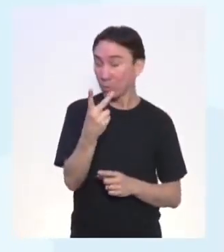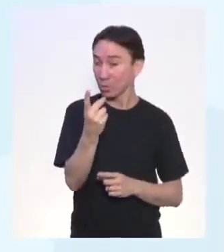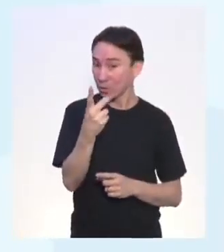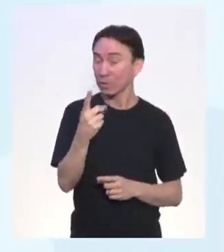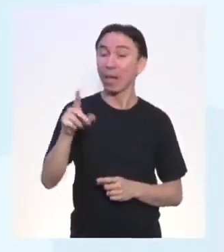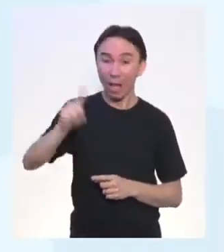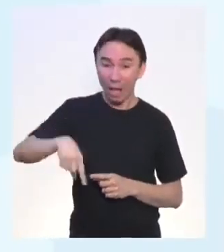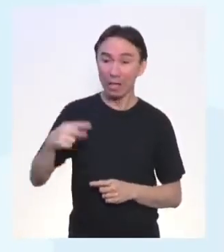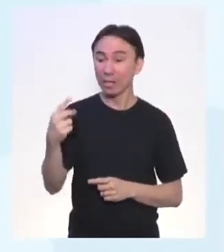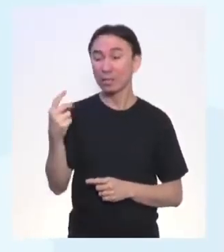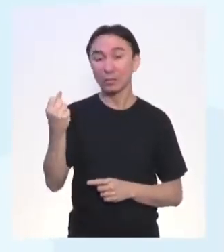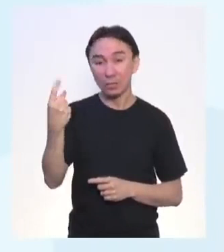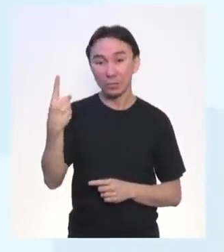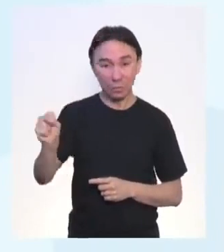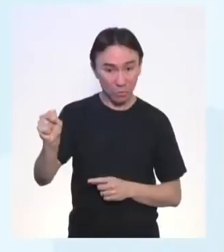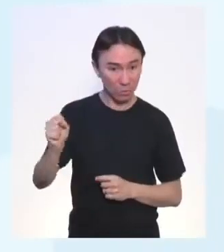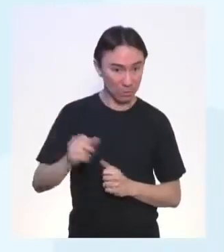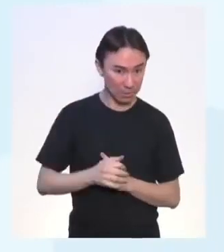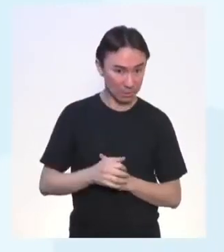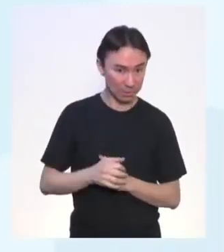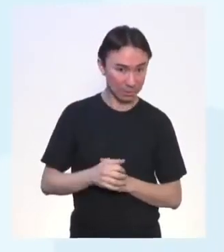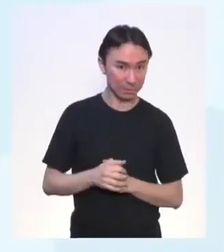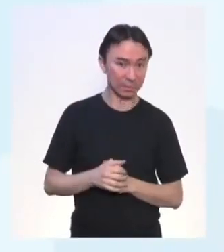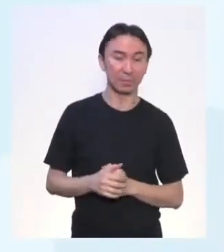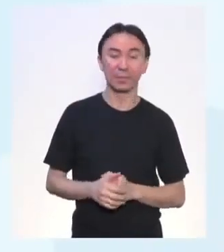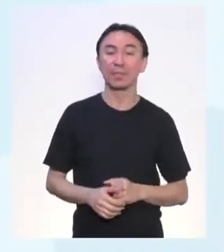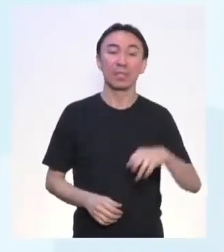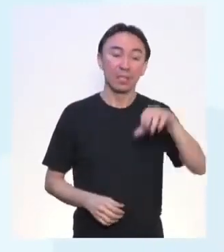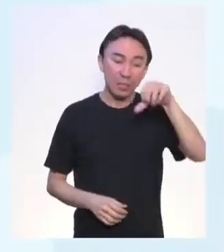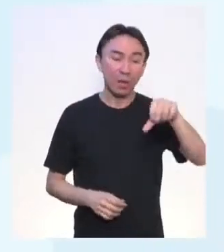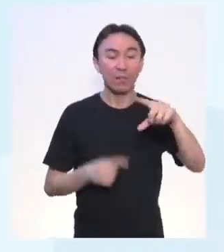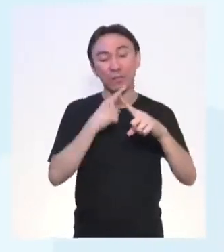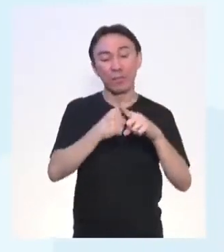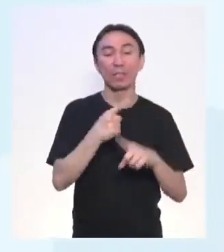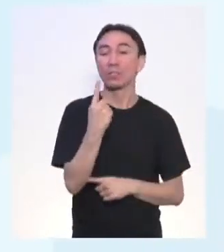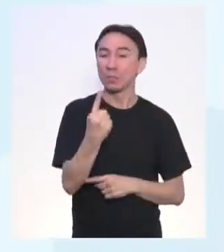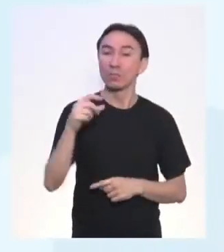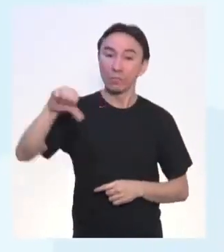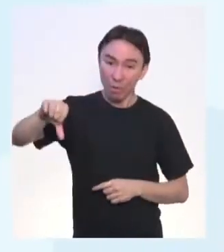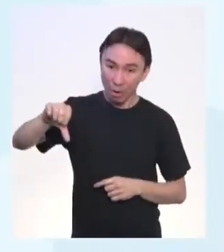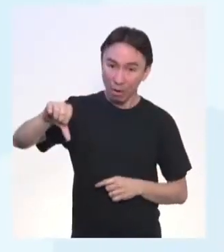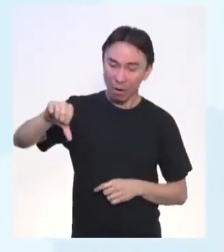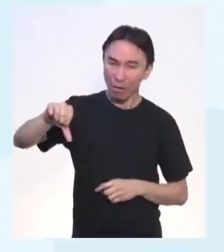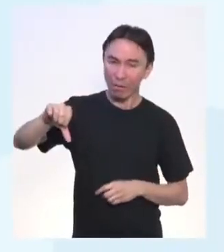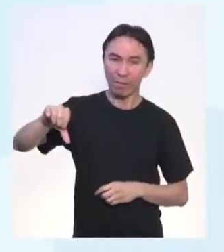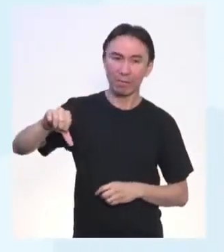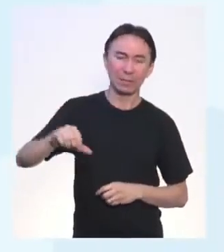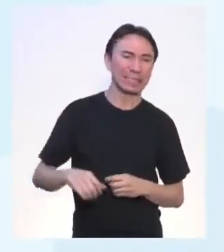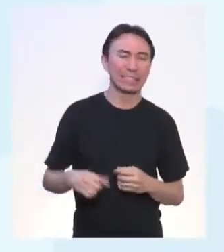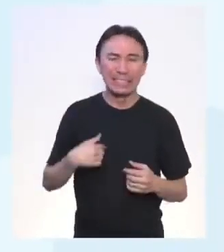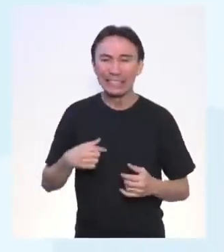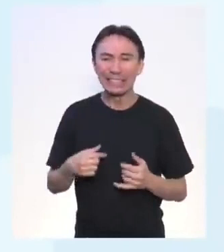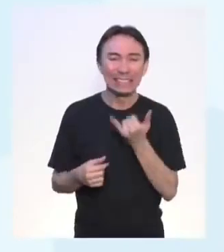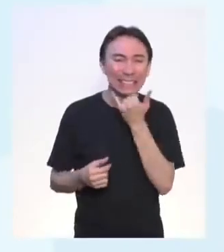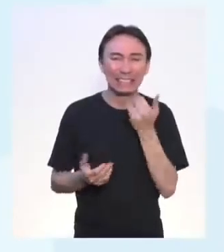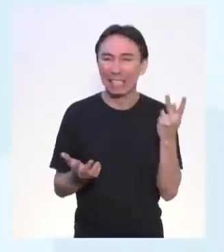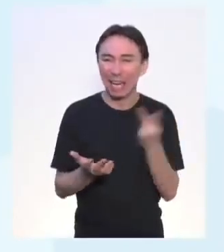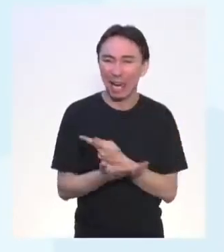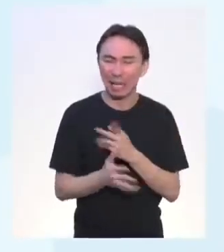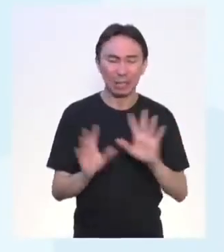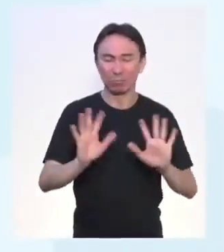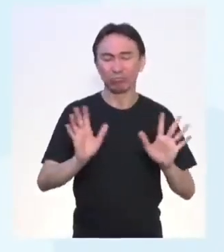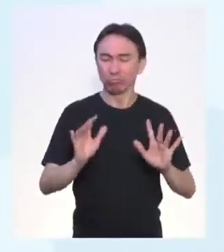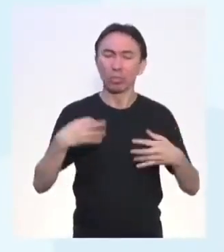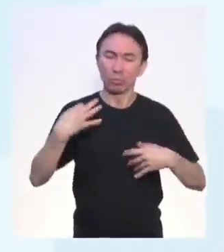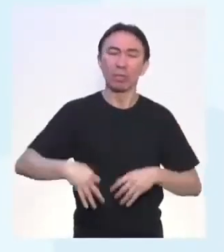desculpa. Peraí. 9 vezes 1, 9. Deixa eu ver o que eu errei aqui. Tá certo. Tá certo,